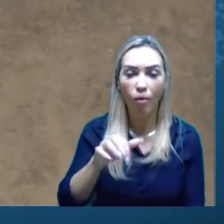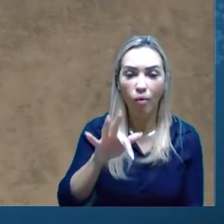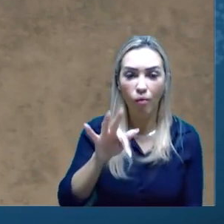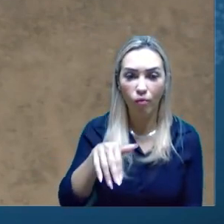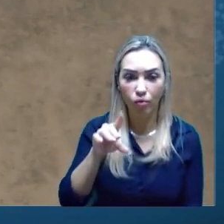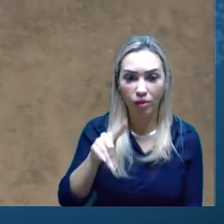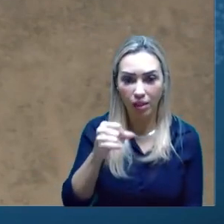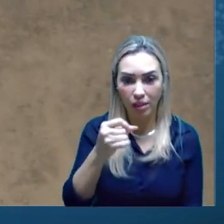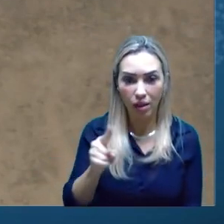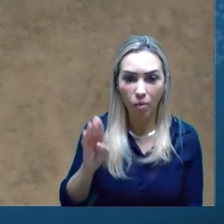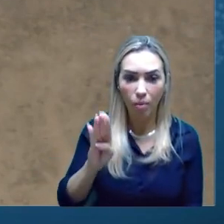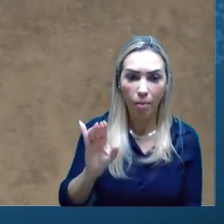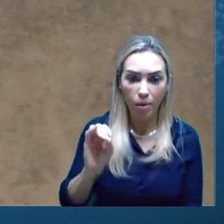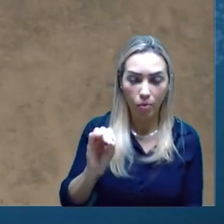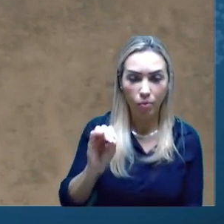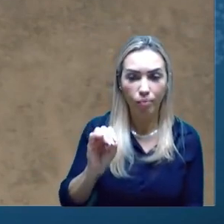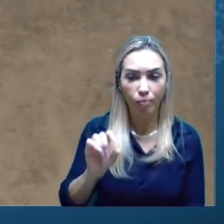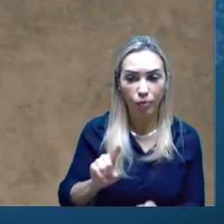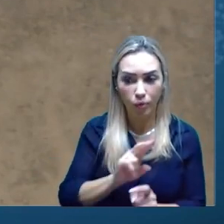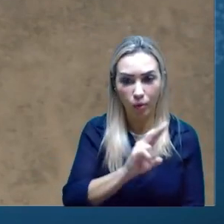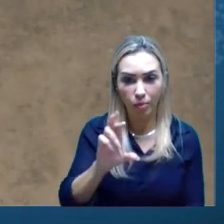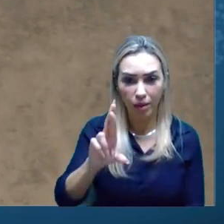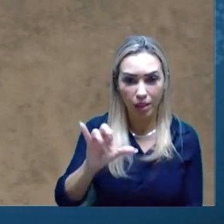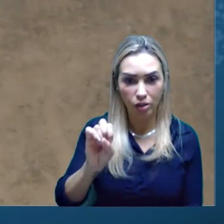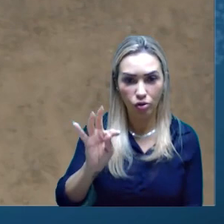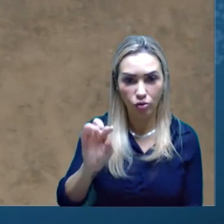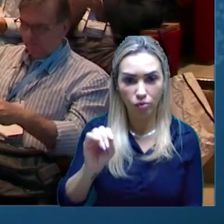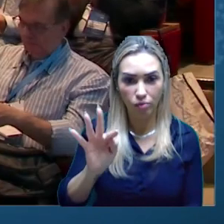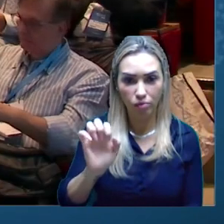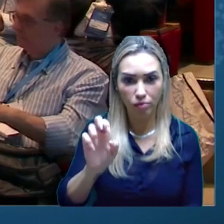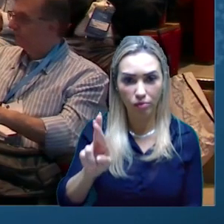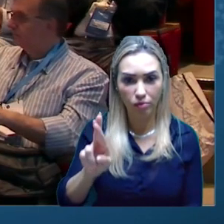Gates, Christopher Gill.